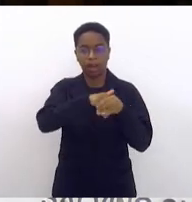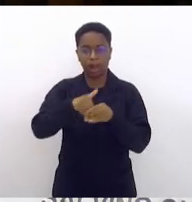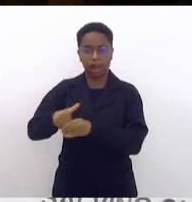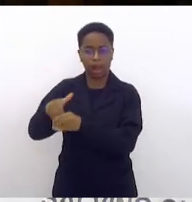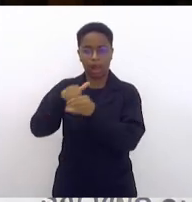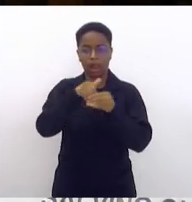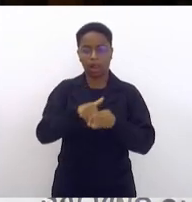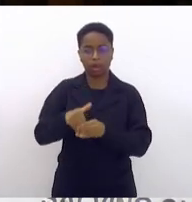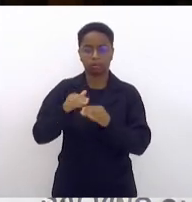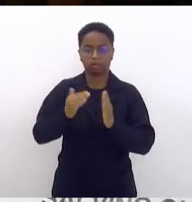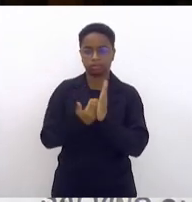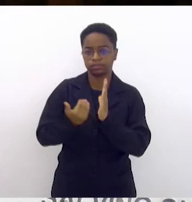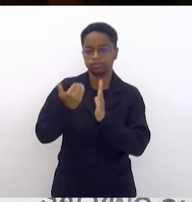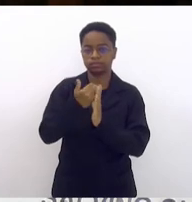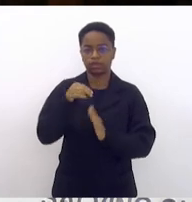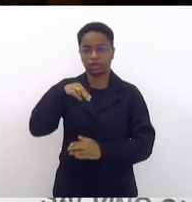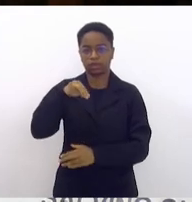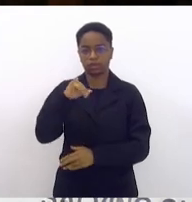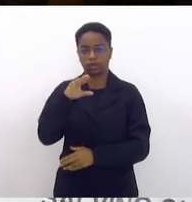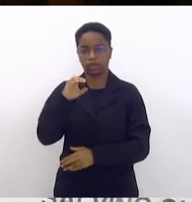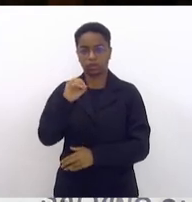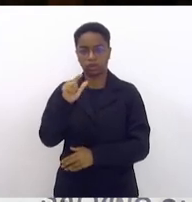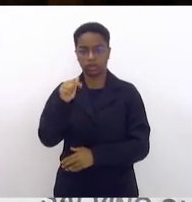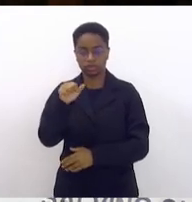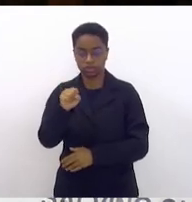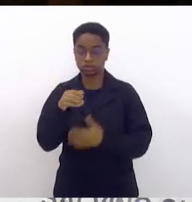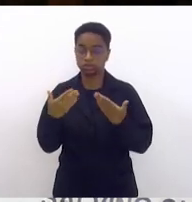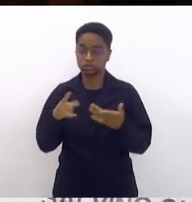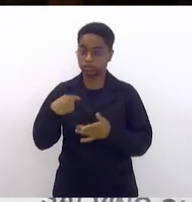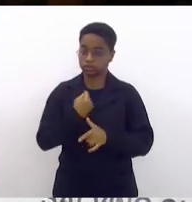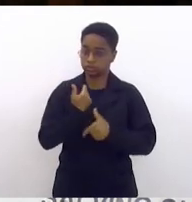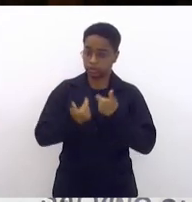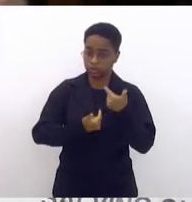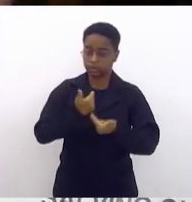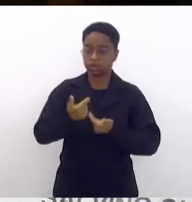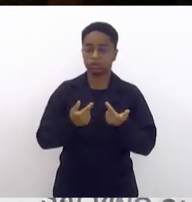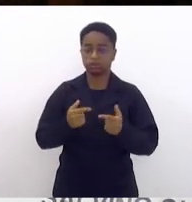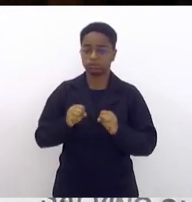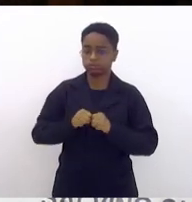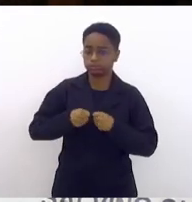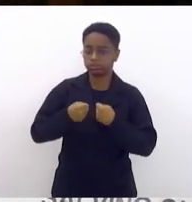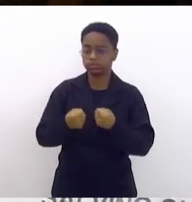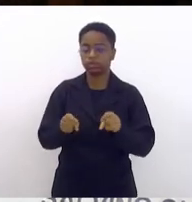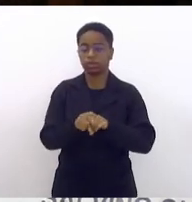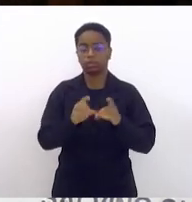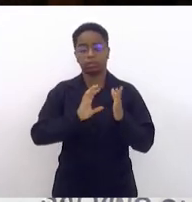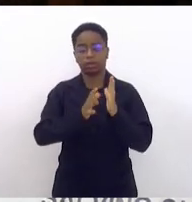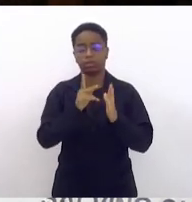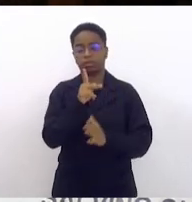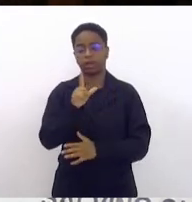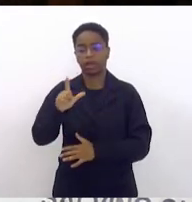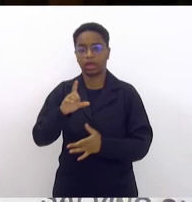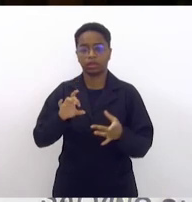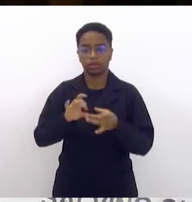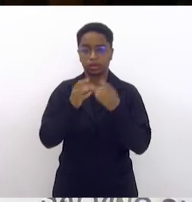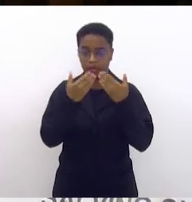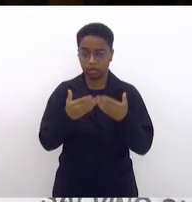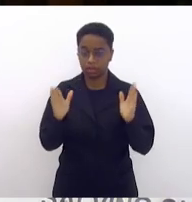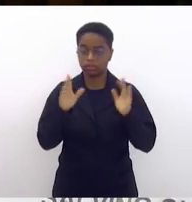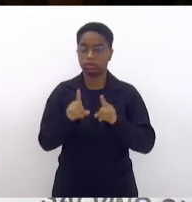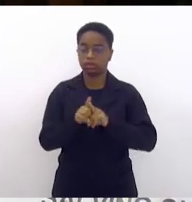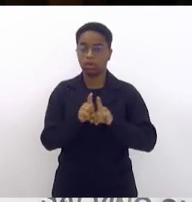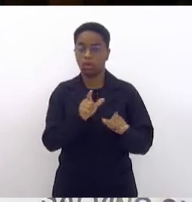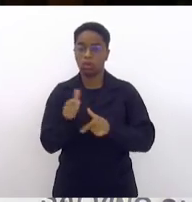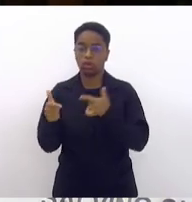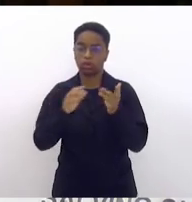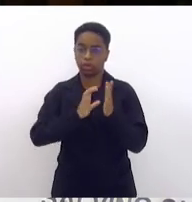Nícolas então a gente vem trabalhando muito o PL Tá de portas abertas para outros partidos que estão aqui também pra gente trazer essa união porque o